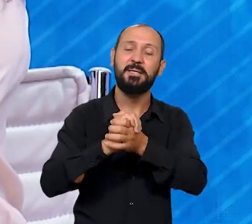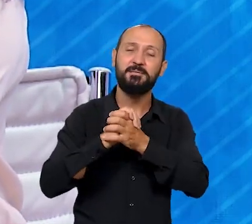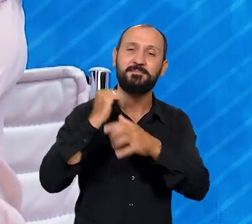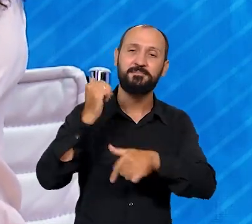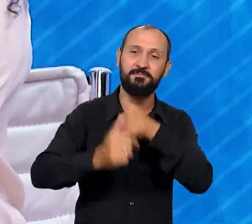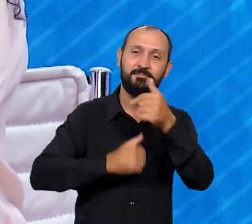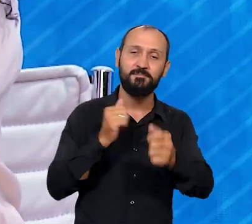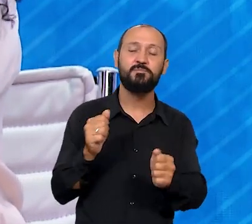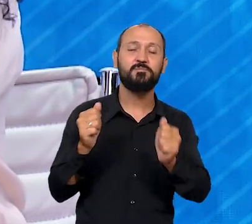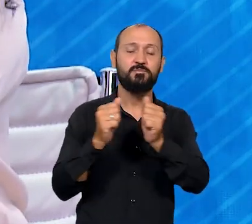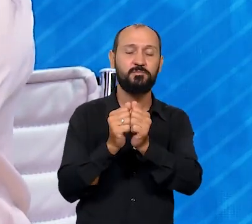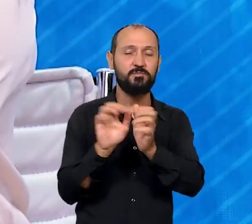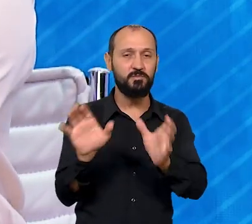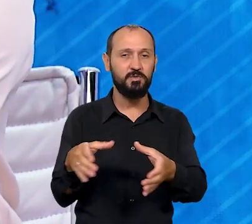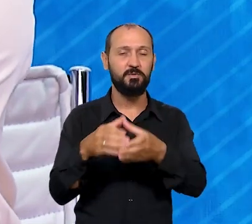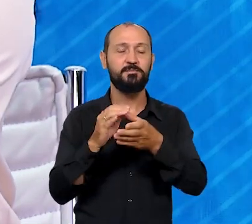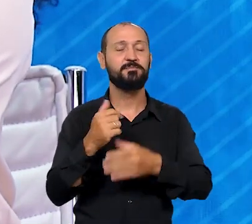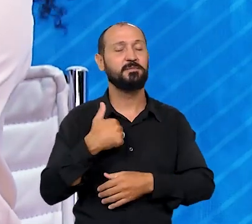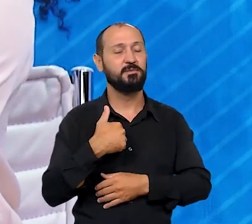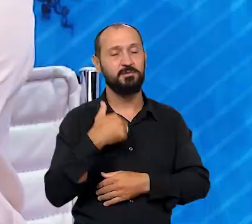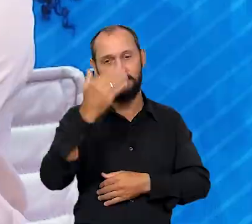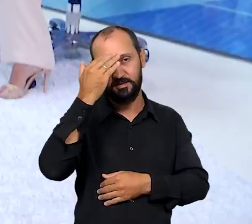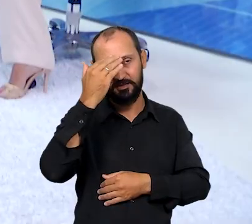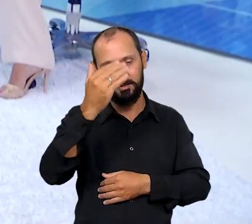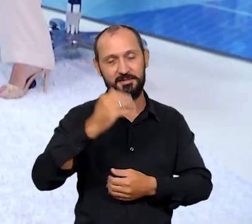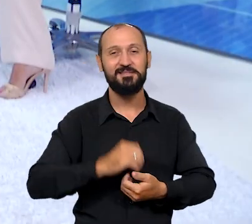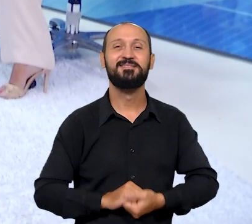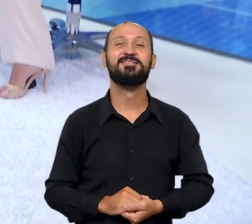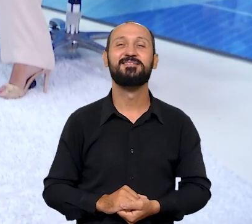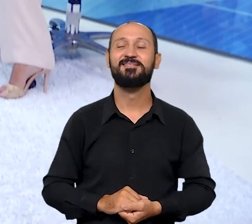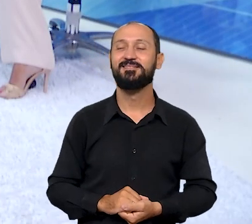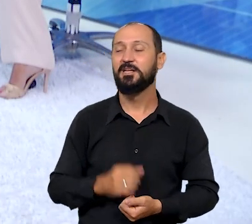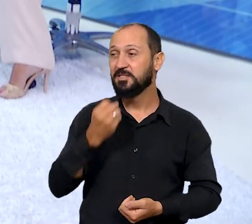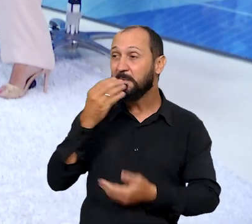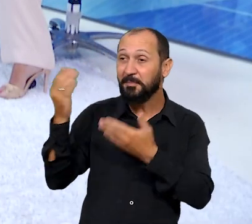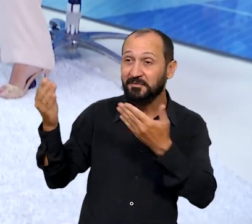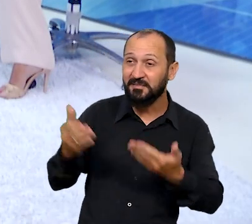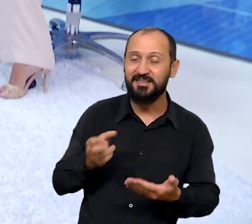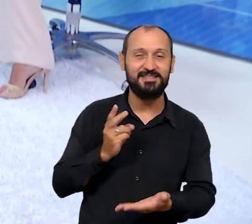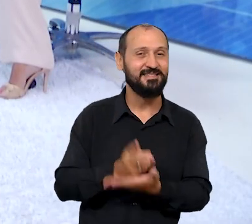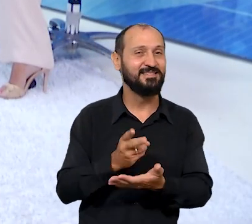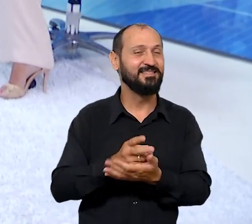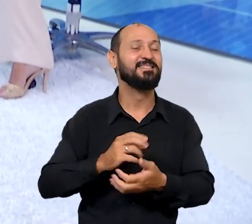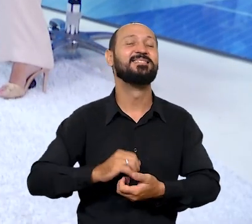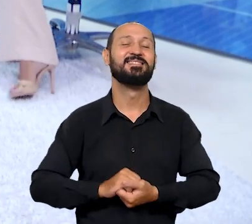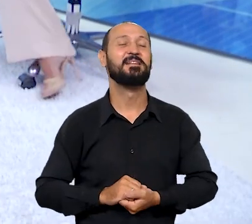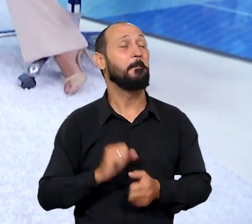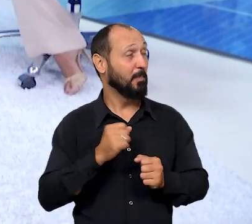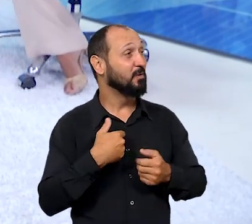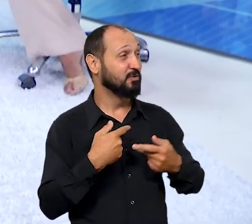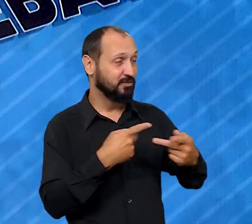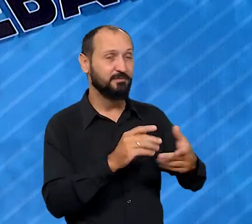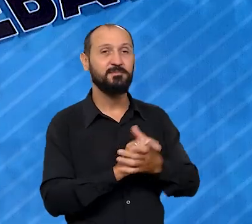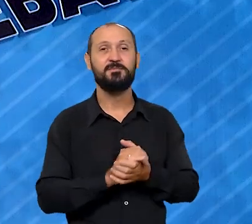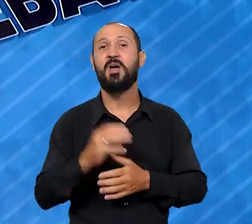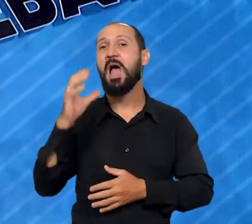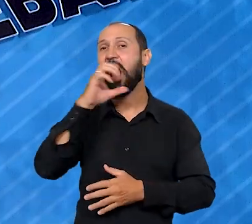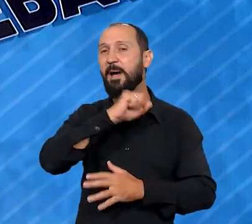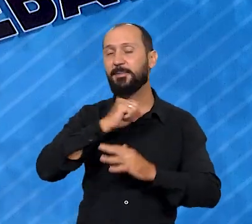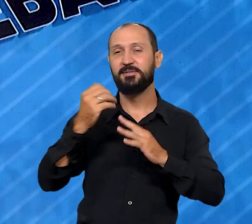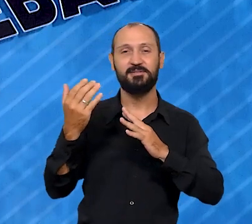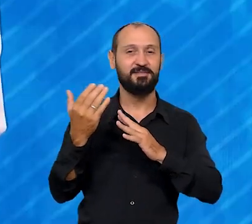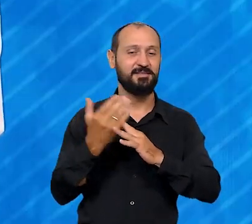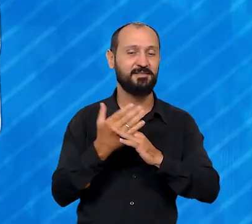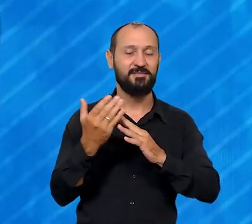a sua presença e parabéns pelo trabalho à frente da comissão. Eu que agradeço, Silvio. Obrigado. Seja sempre bem-vindo aqui, tá? Obrigado, pode